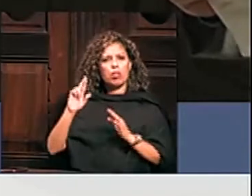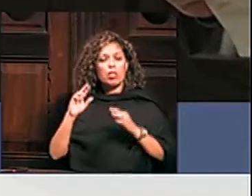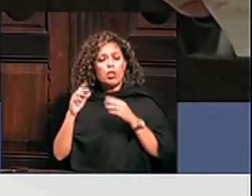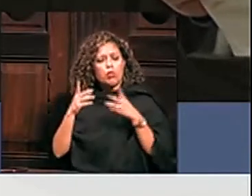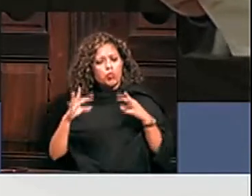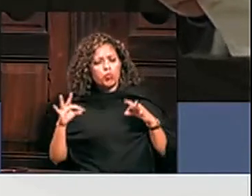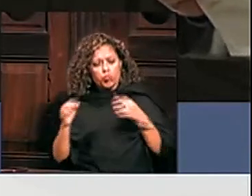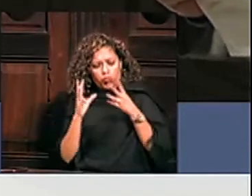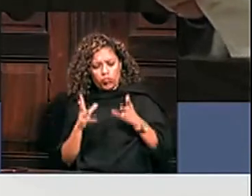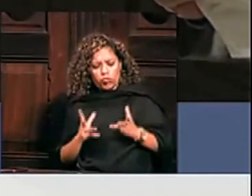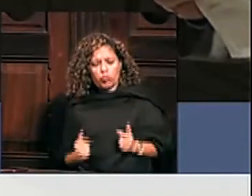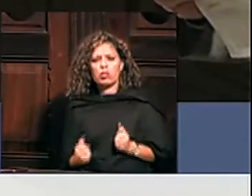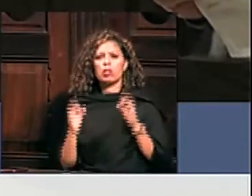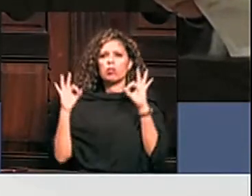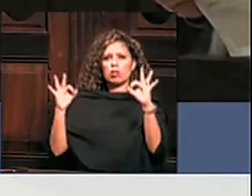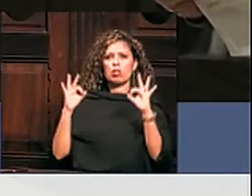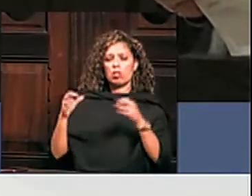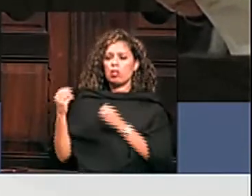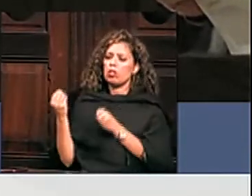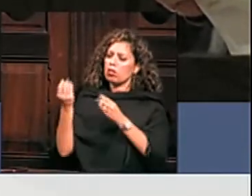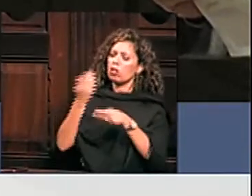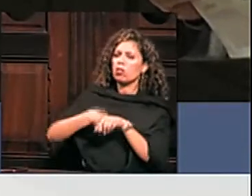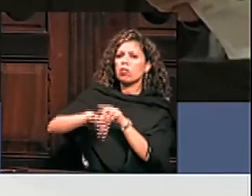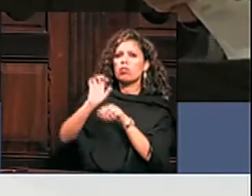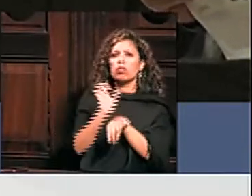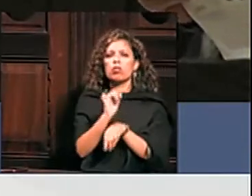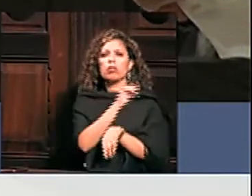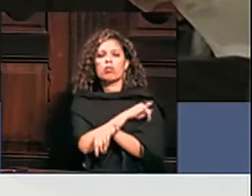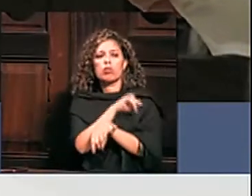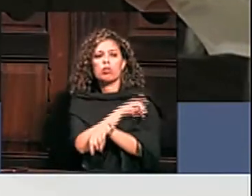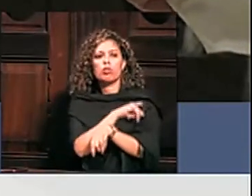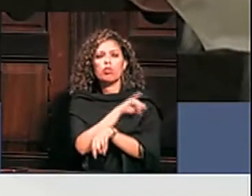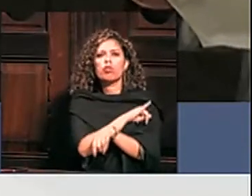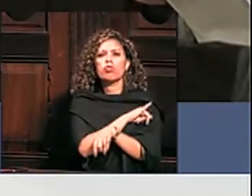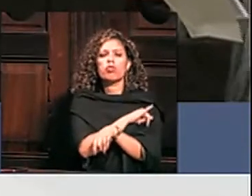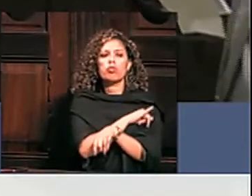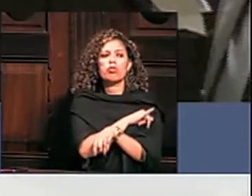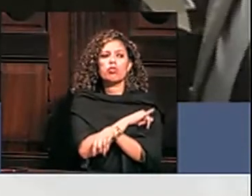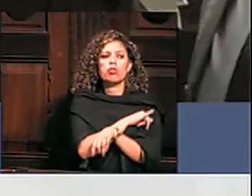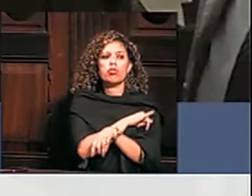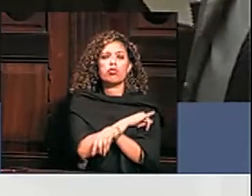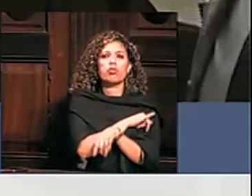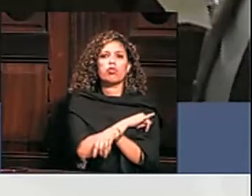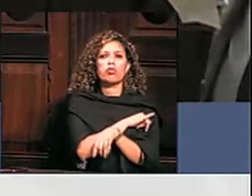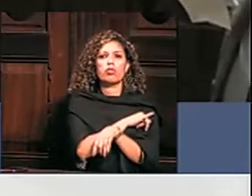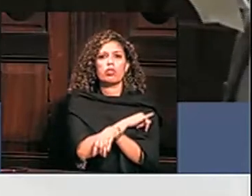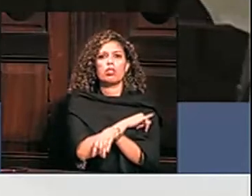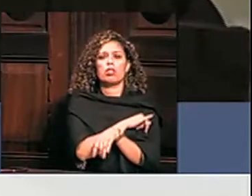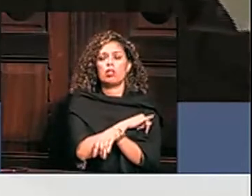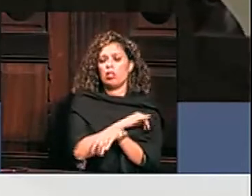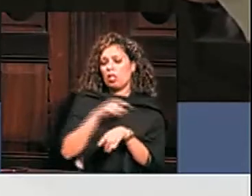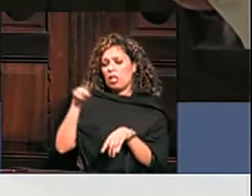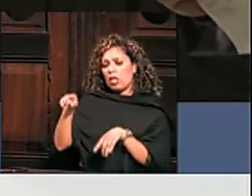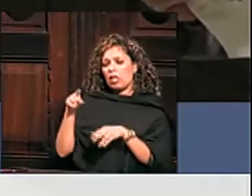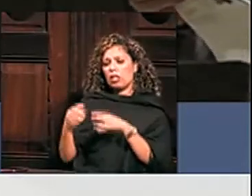transparência, dará ao nosso Estado, quer dizer, um instrumento vigoroso e competente para que a gente possa